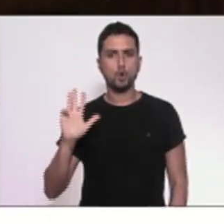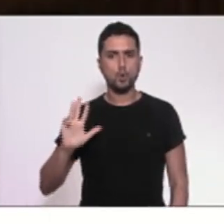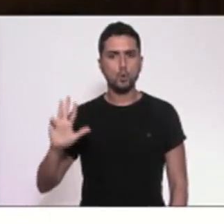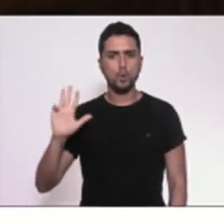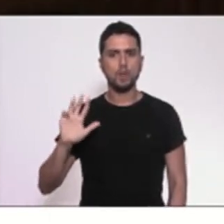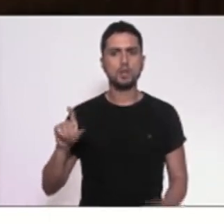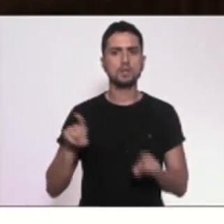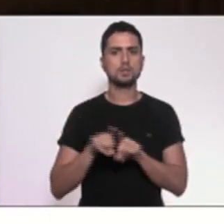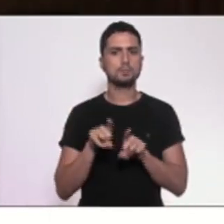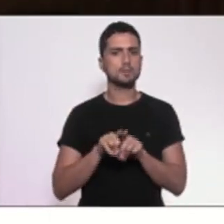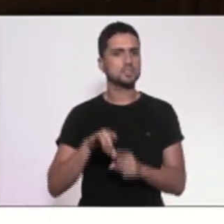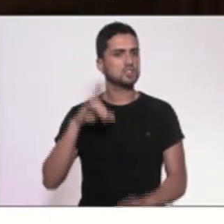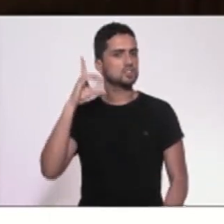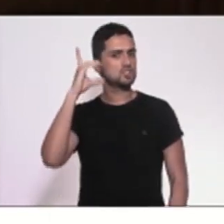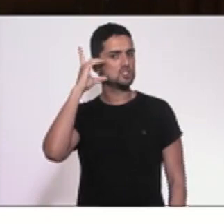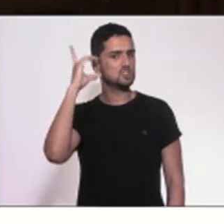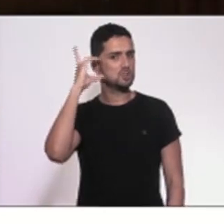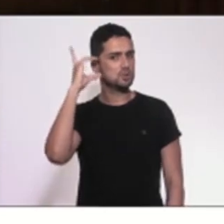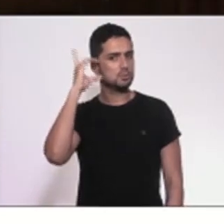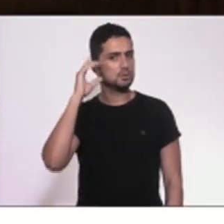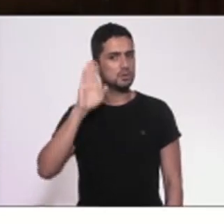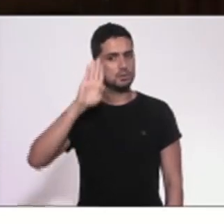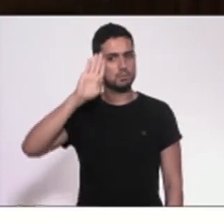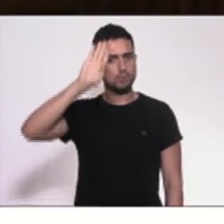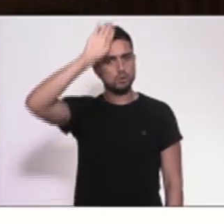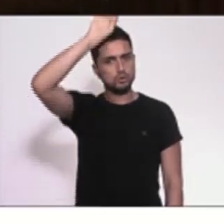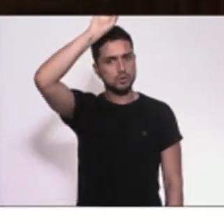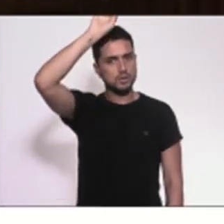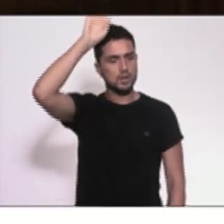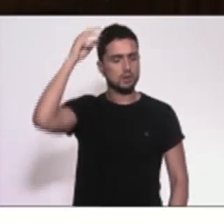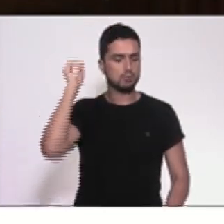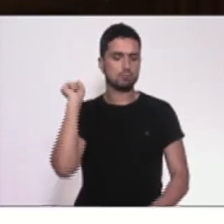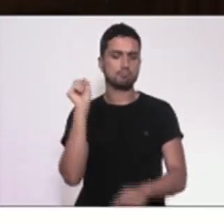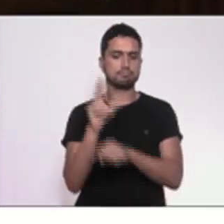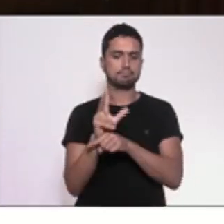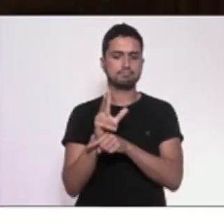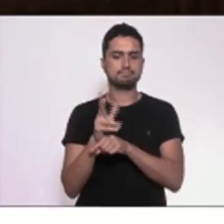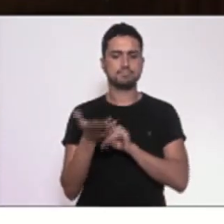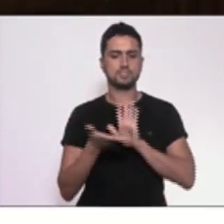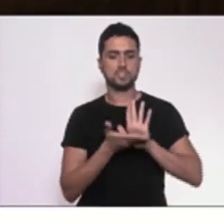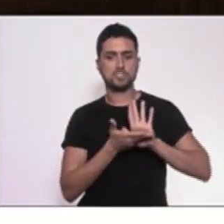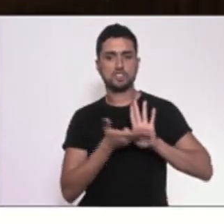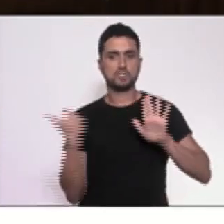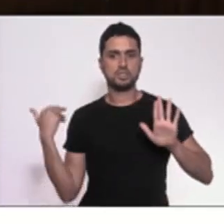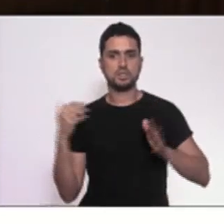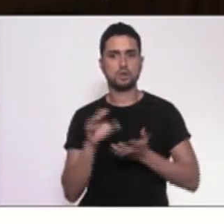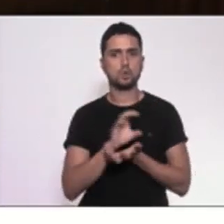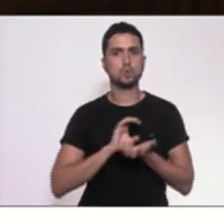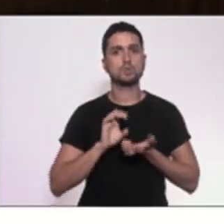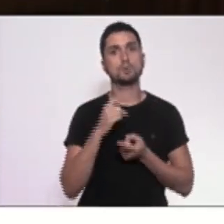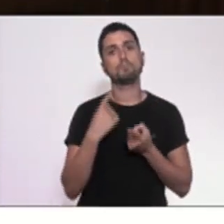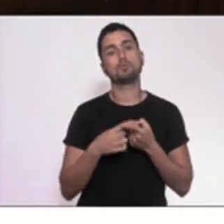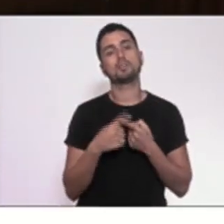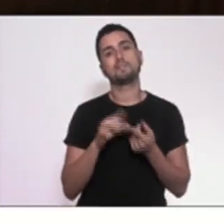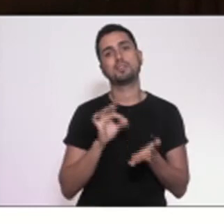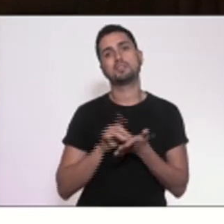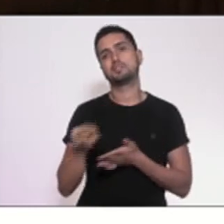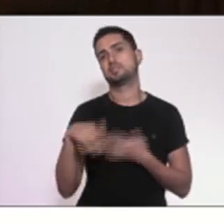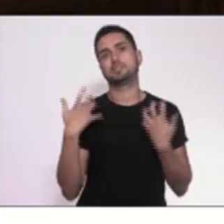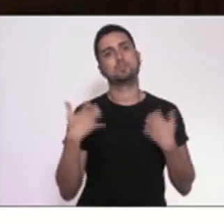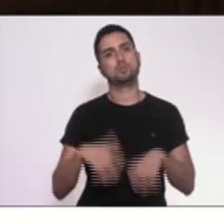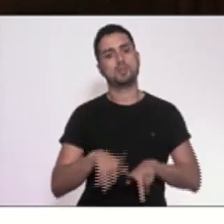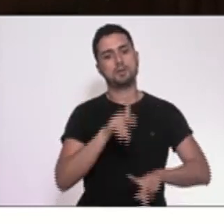Dilma. Quando o governo Jair Bolsonaro quer acabar com esses conselhos, é porque ele não quer mais a dinâmica da sociedade civil, uma